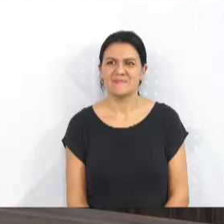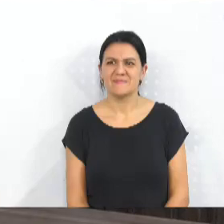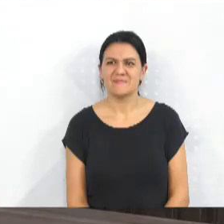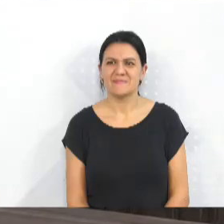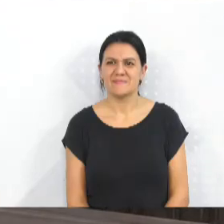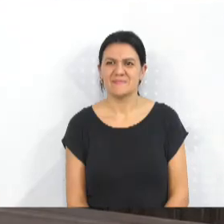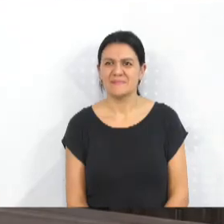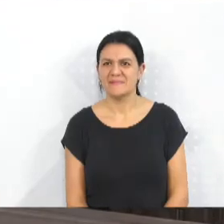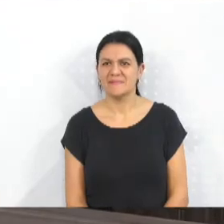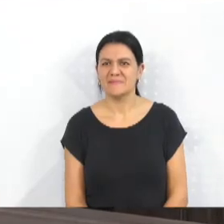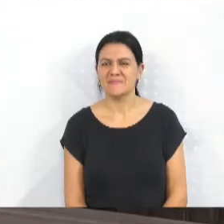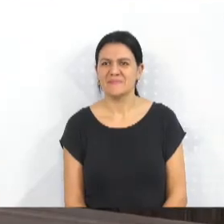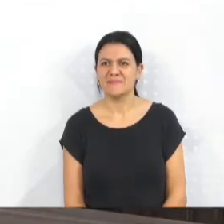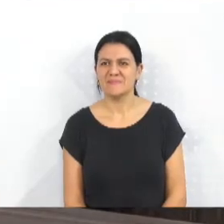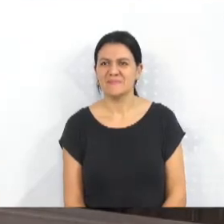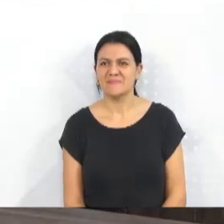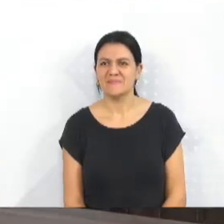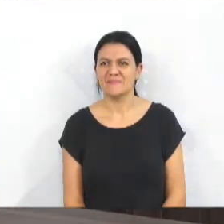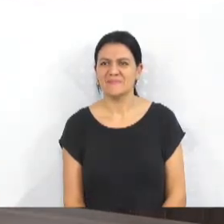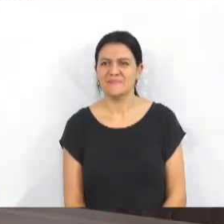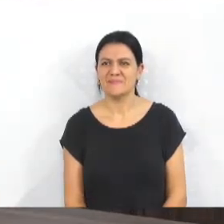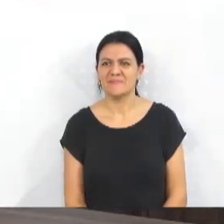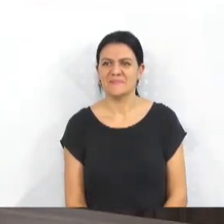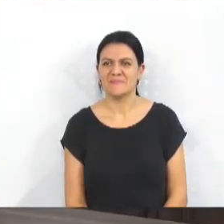A